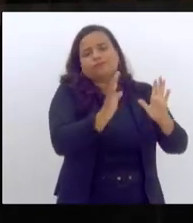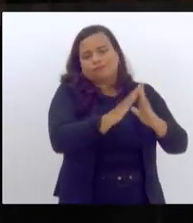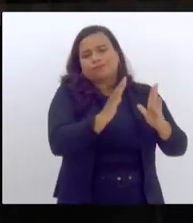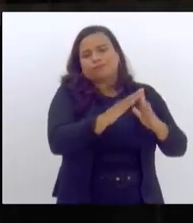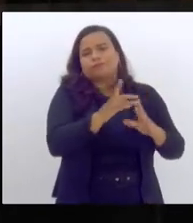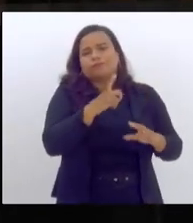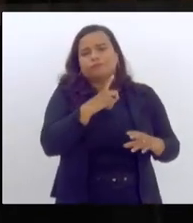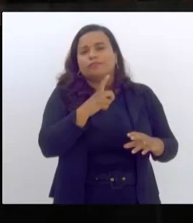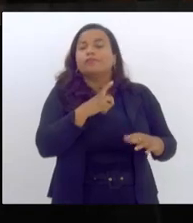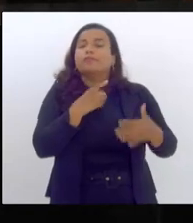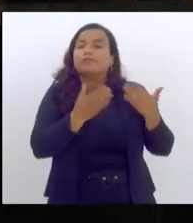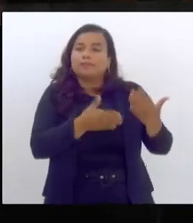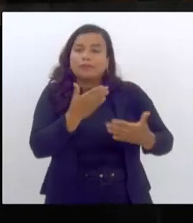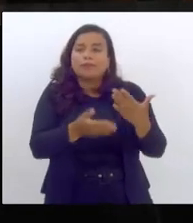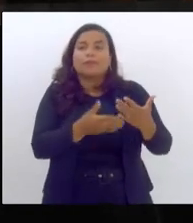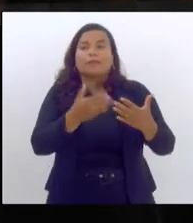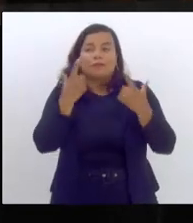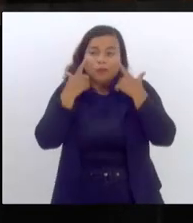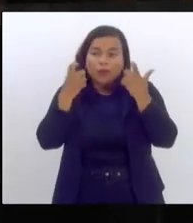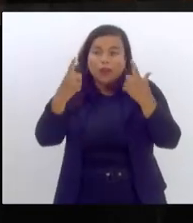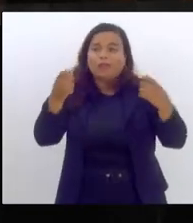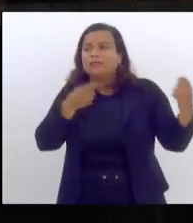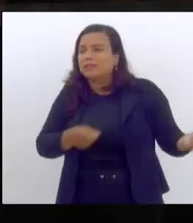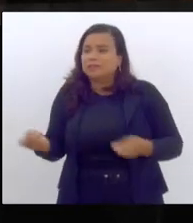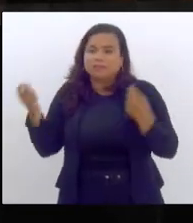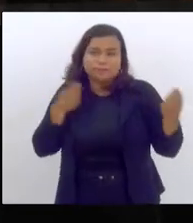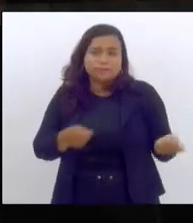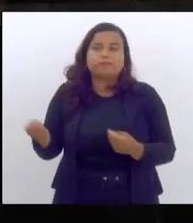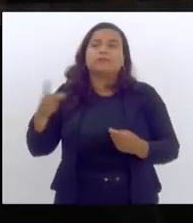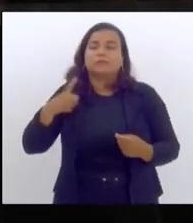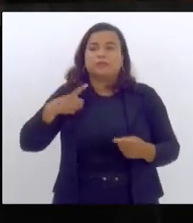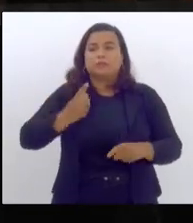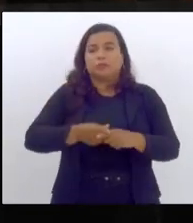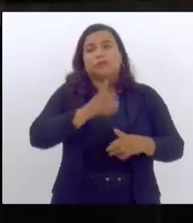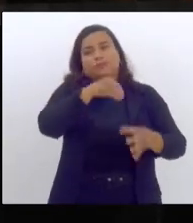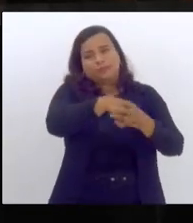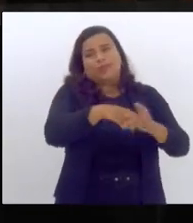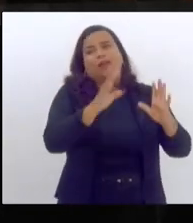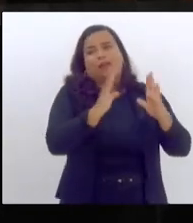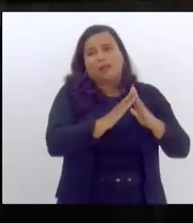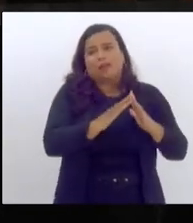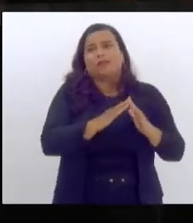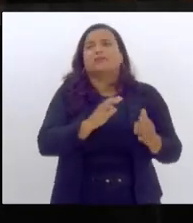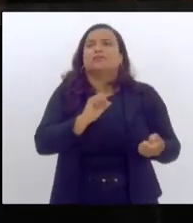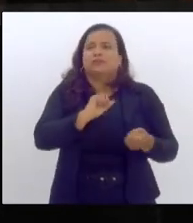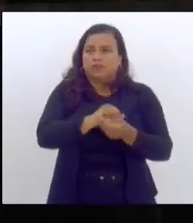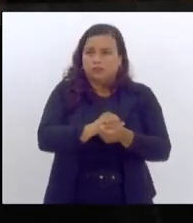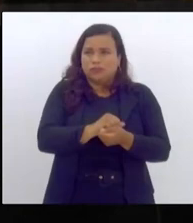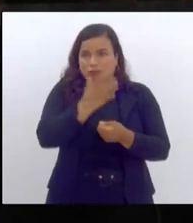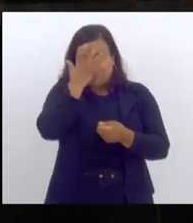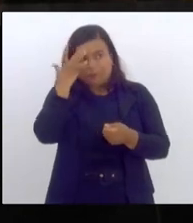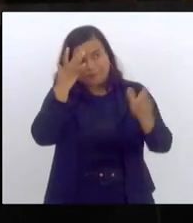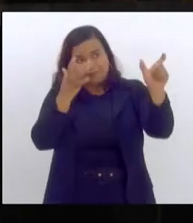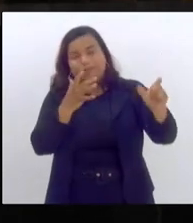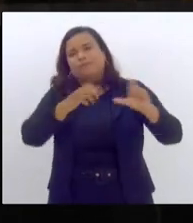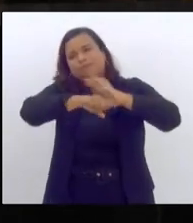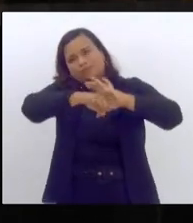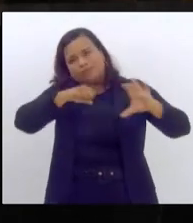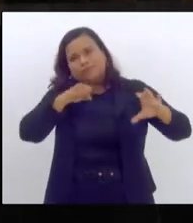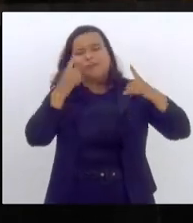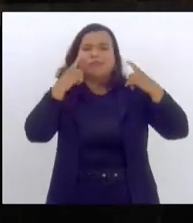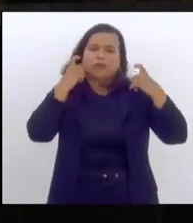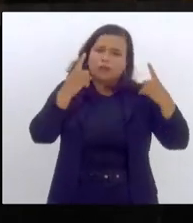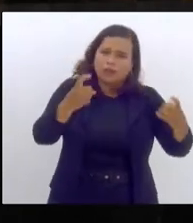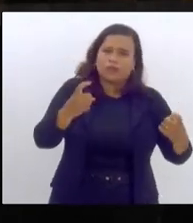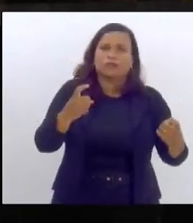um processo de violência cotidiana, afinal de contas, ficaram em casa com seu possível agressor, seja